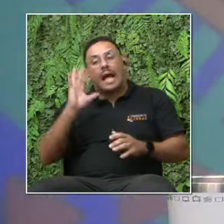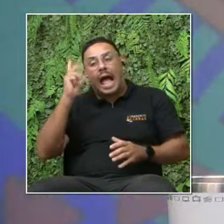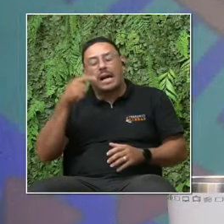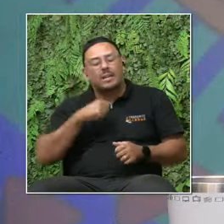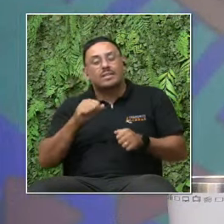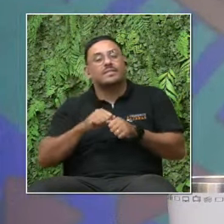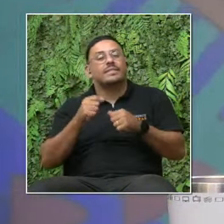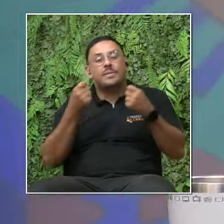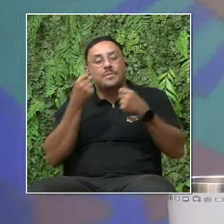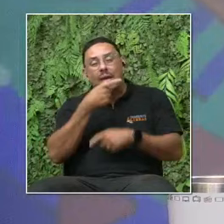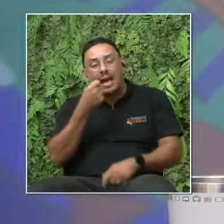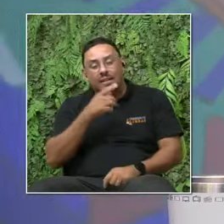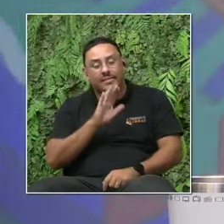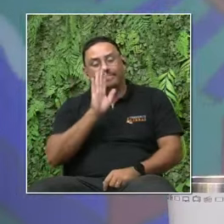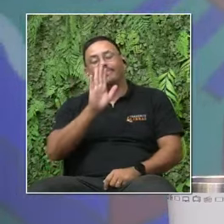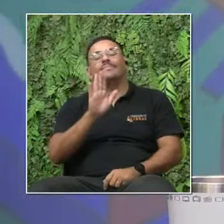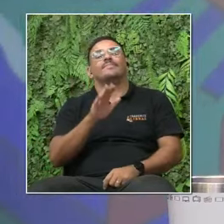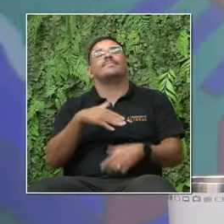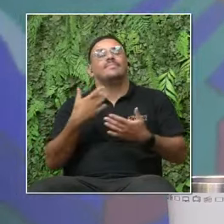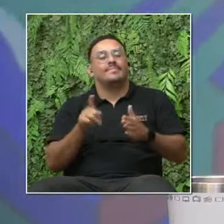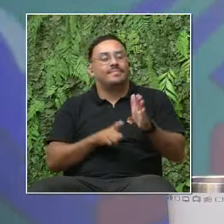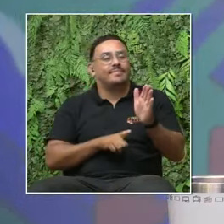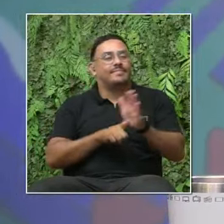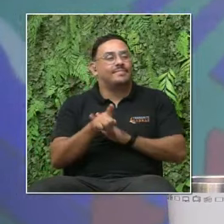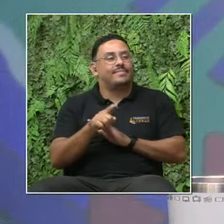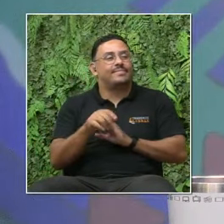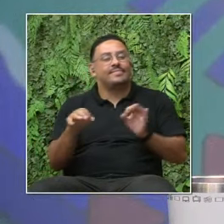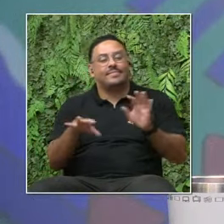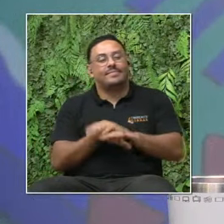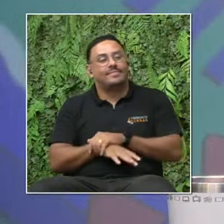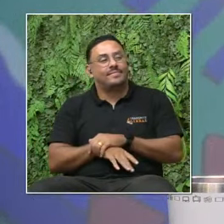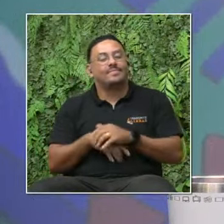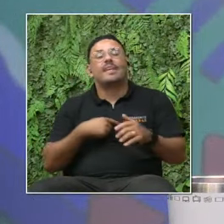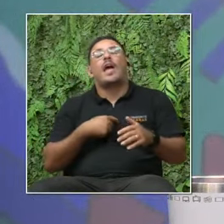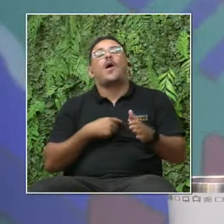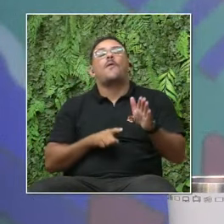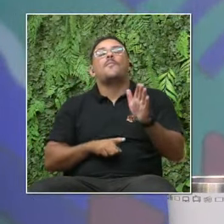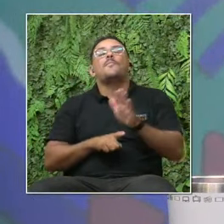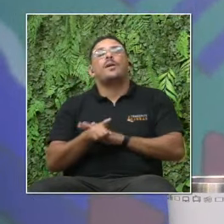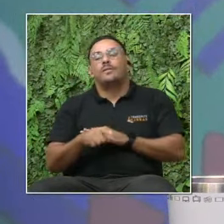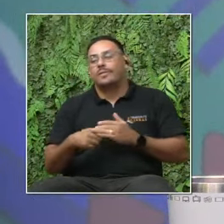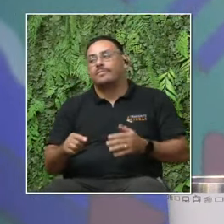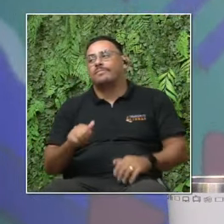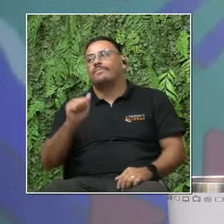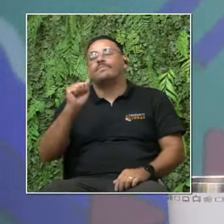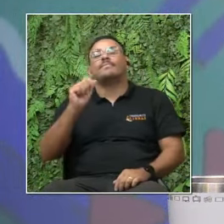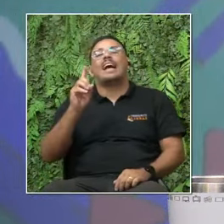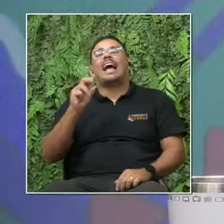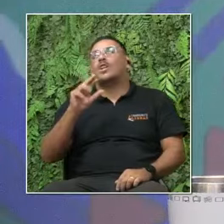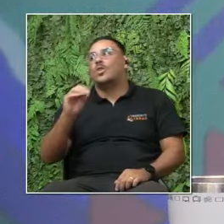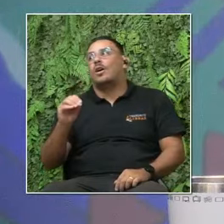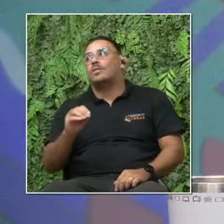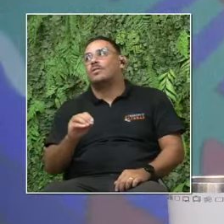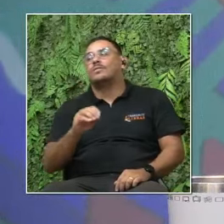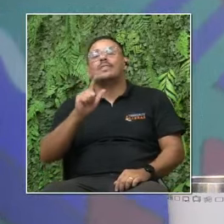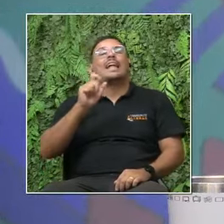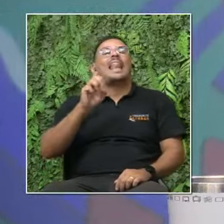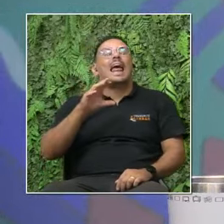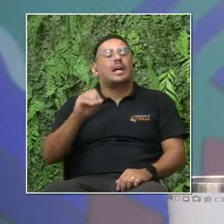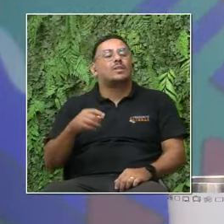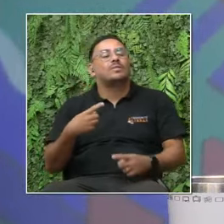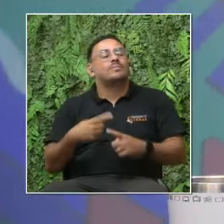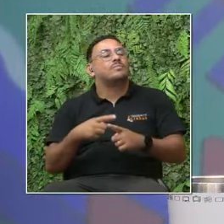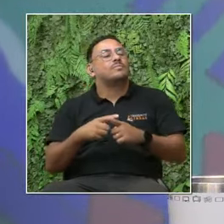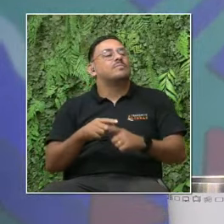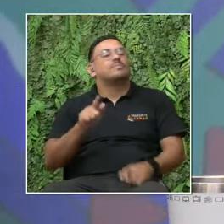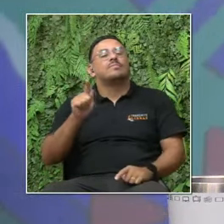fazendo piada mas enfim a pergunta já tava pronta Porque eu ia perguntar justamente para AD leal e para Leandro Cido e pro